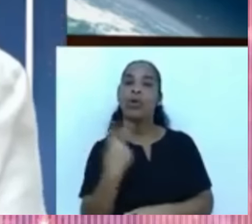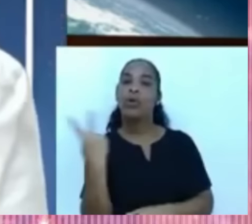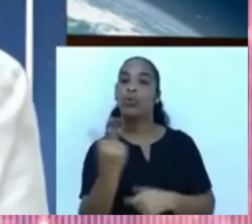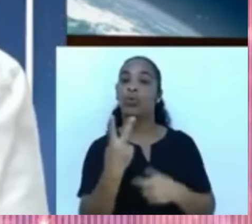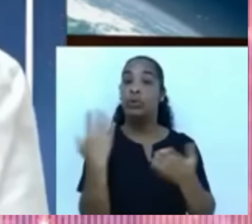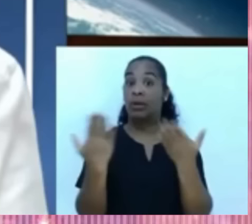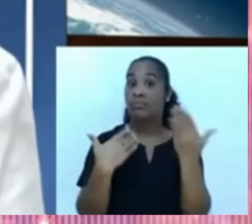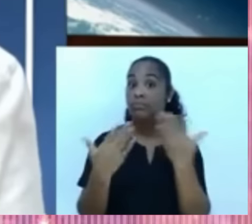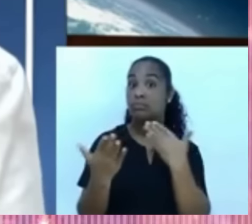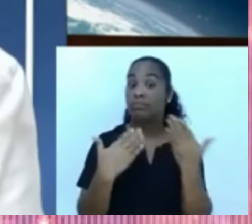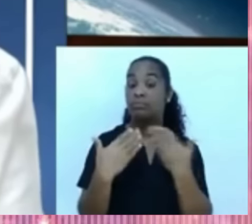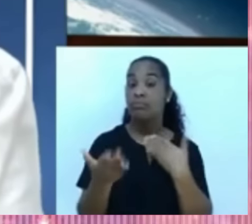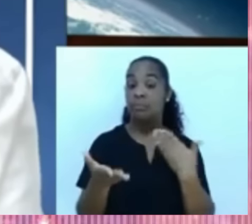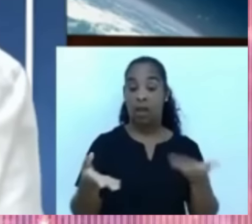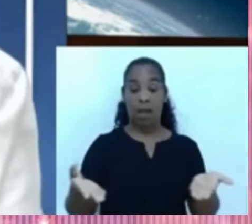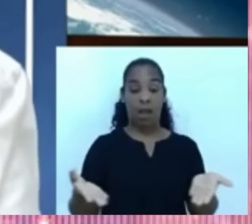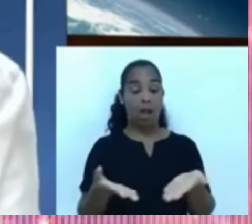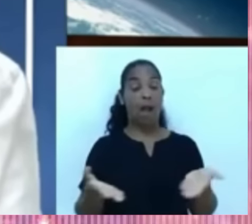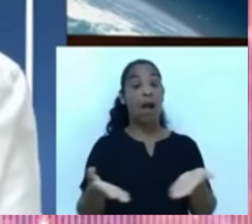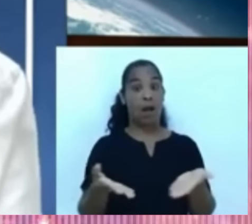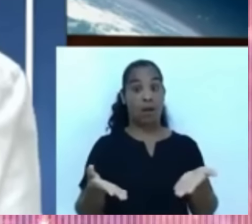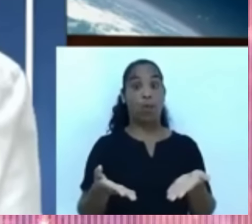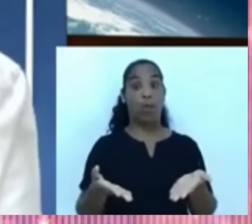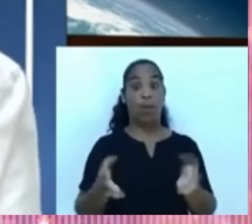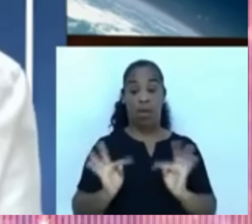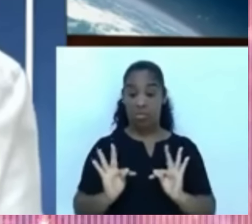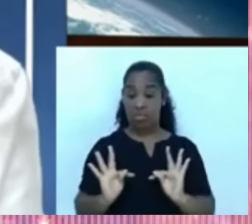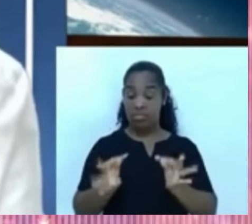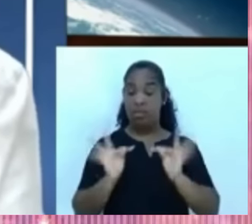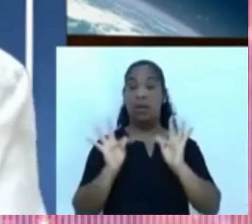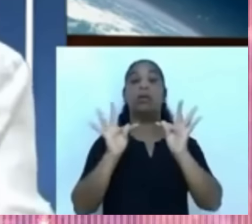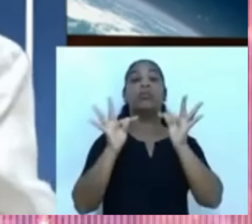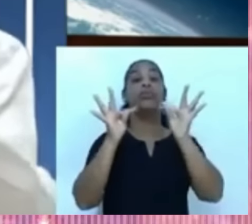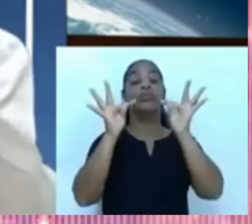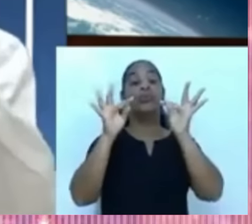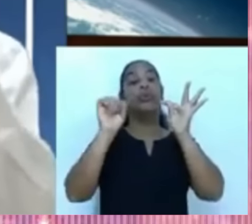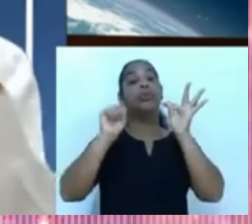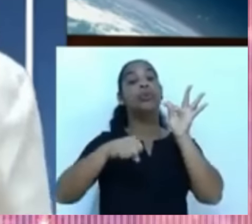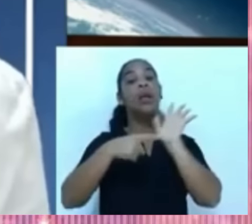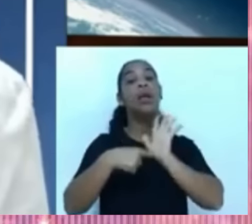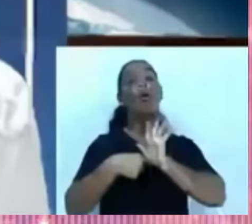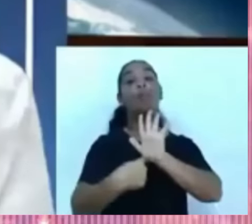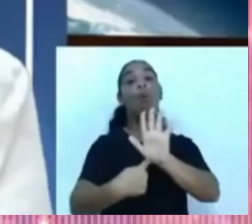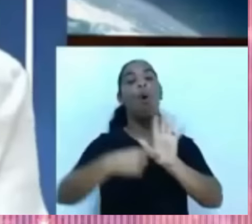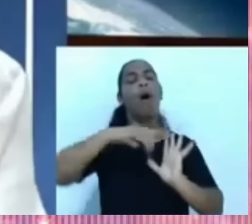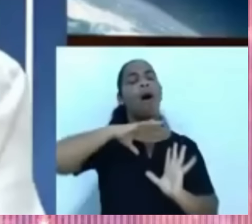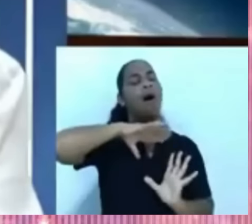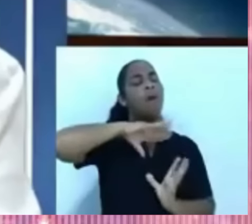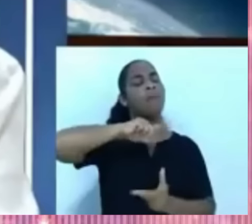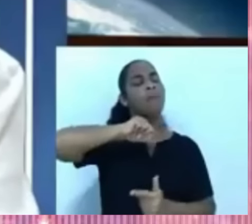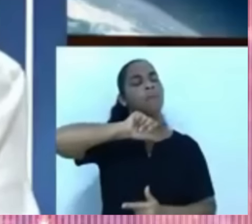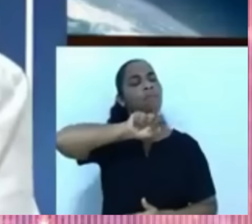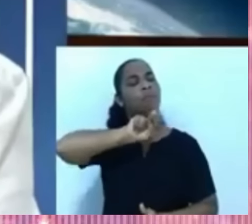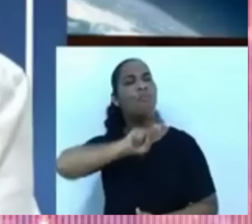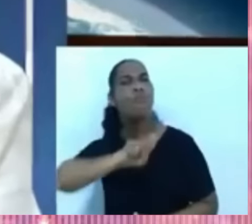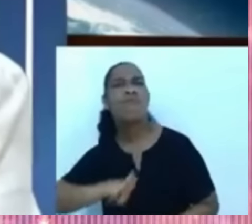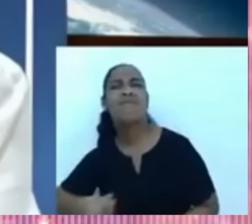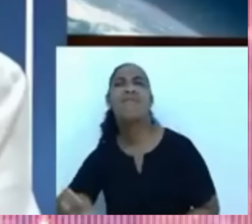agora no momento em que a tecnologia de ponta nos apresenta o universo como uma